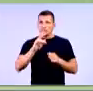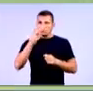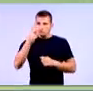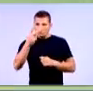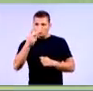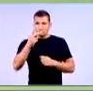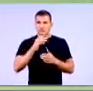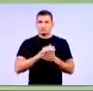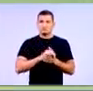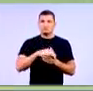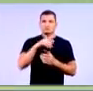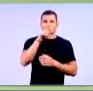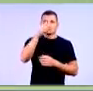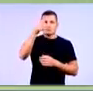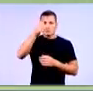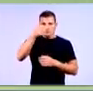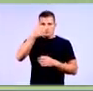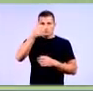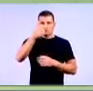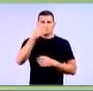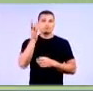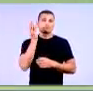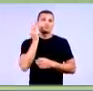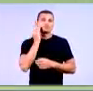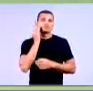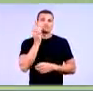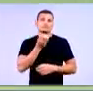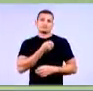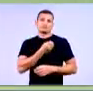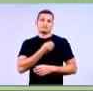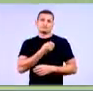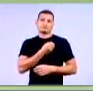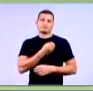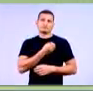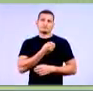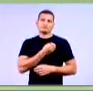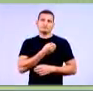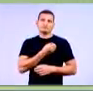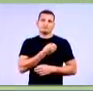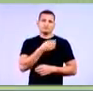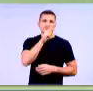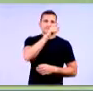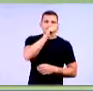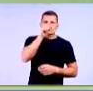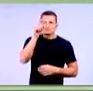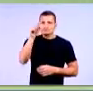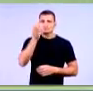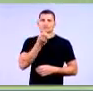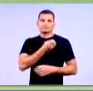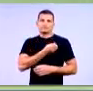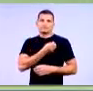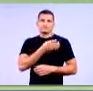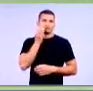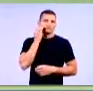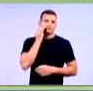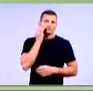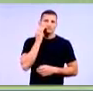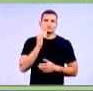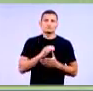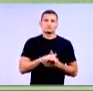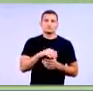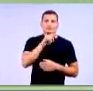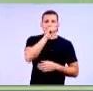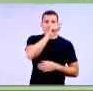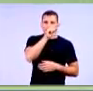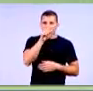primeira, vocês vão consultar notas. Então essa é uma operação que está prevista nesse diagrama de caso de uso. E outra